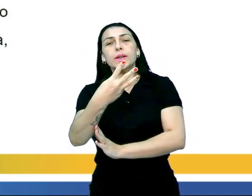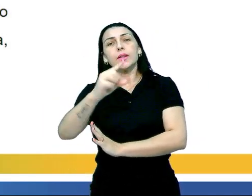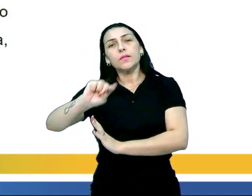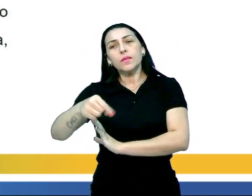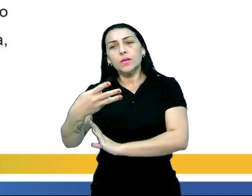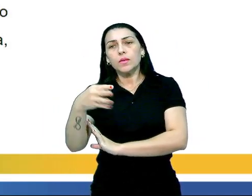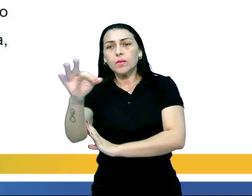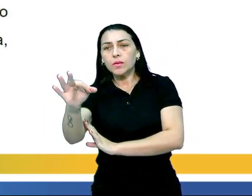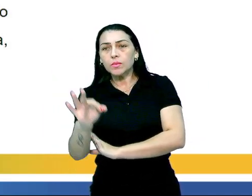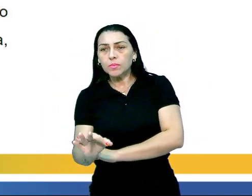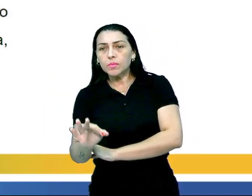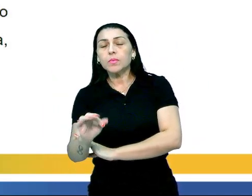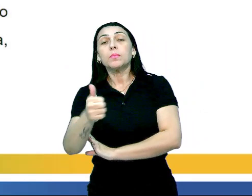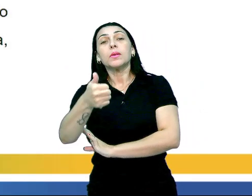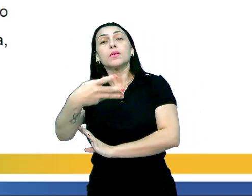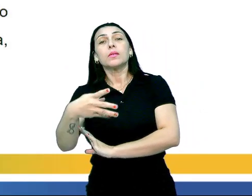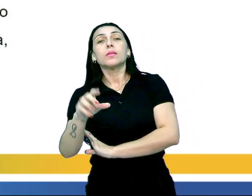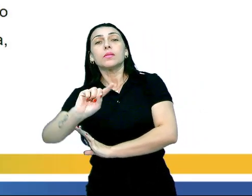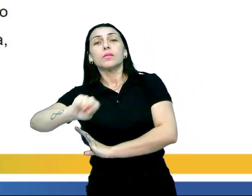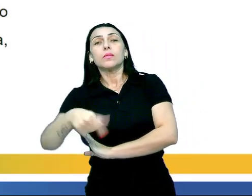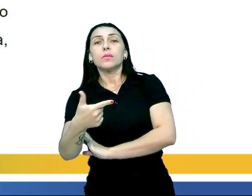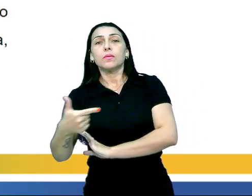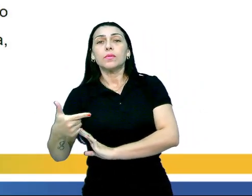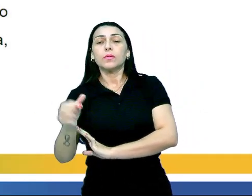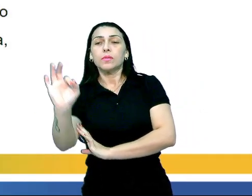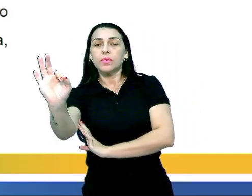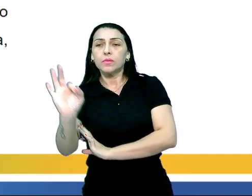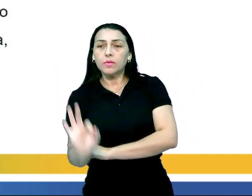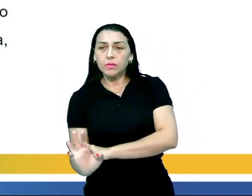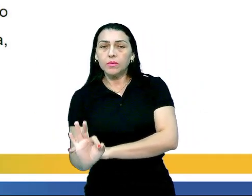de 3,4% para